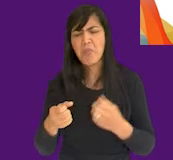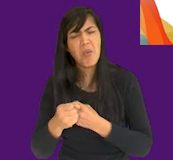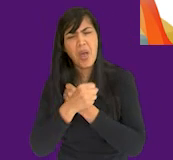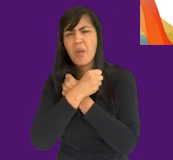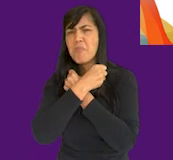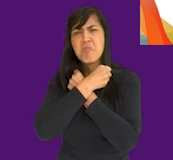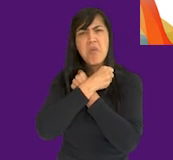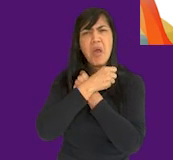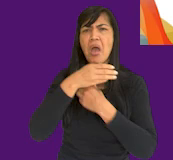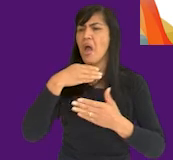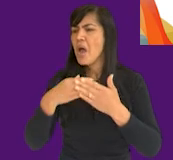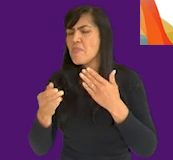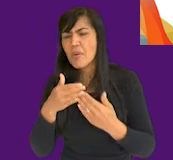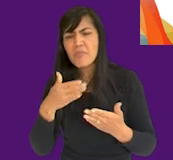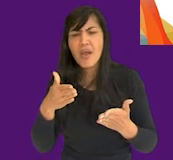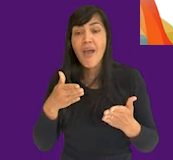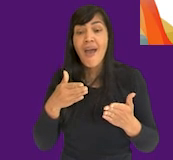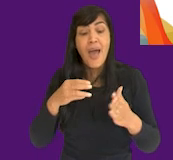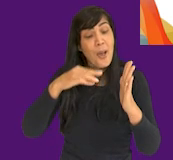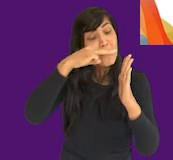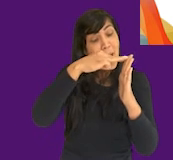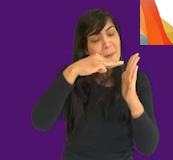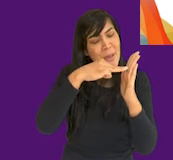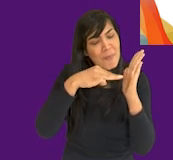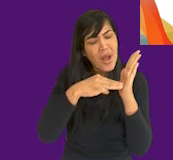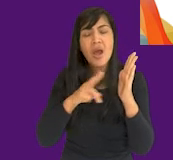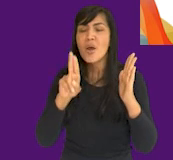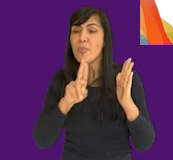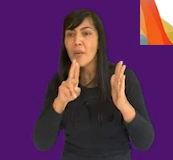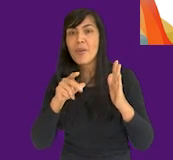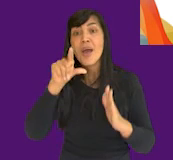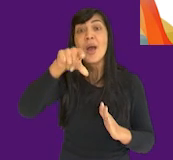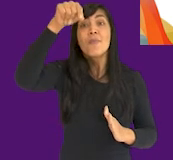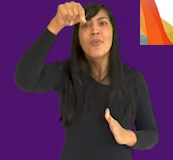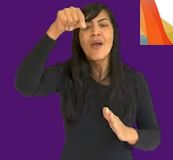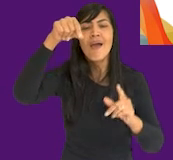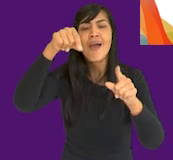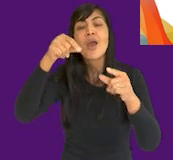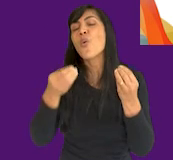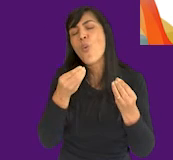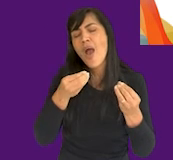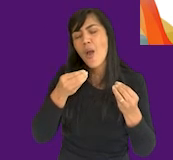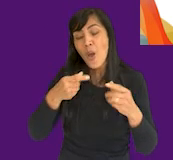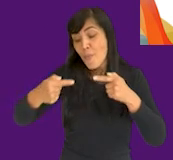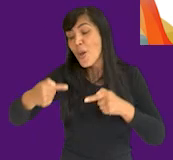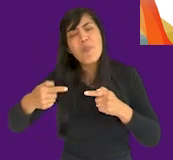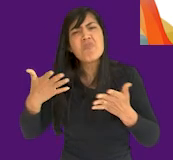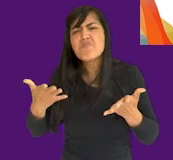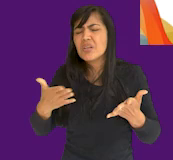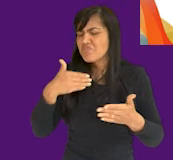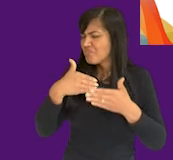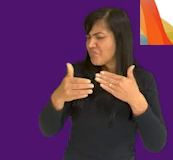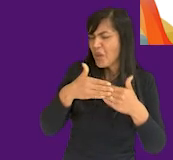indústria mesmo porque a metodologia a trabalha com oportunidades tendências é